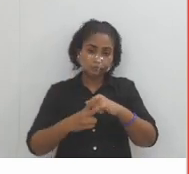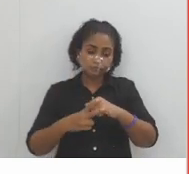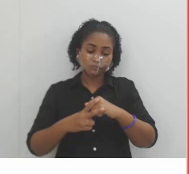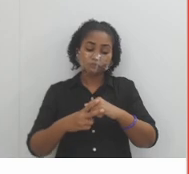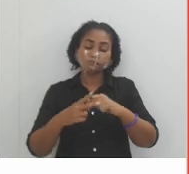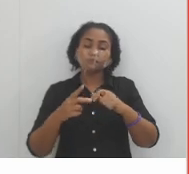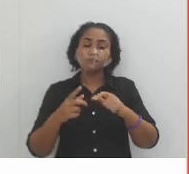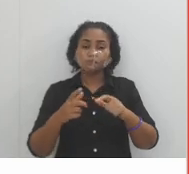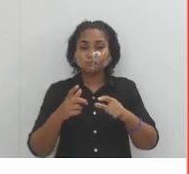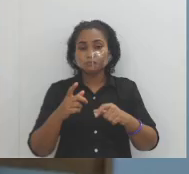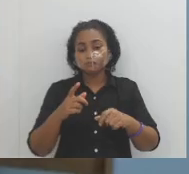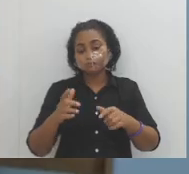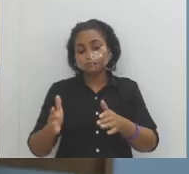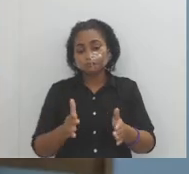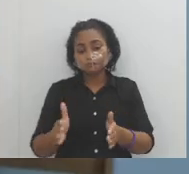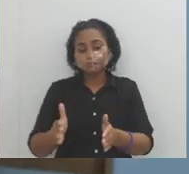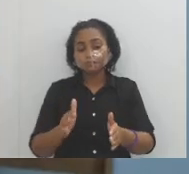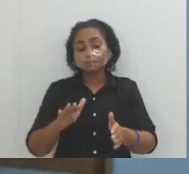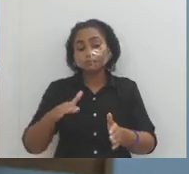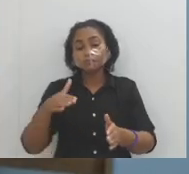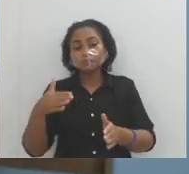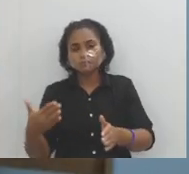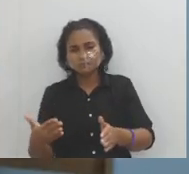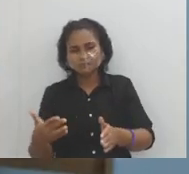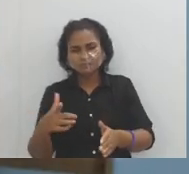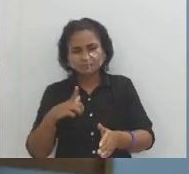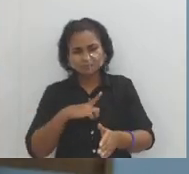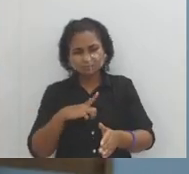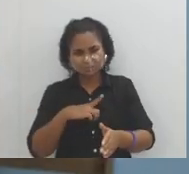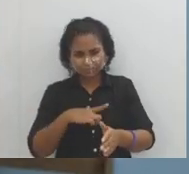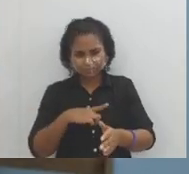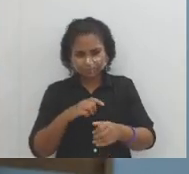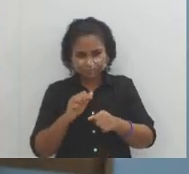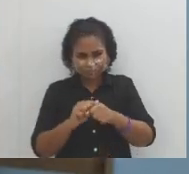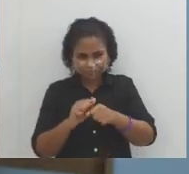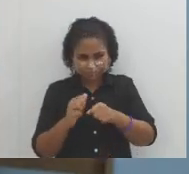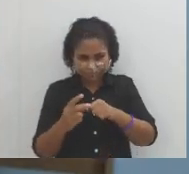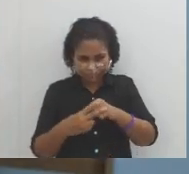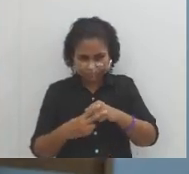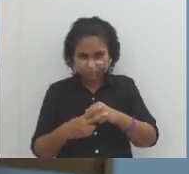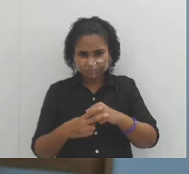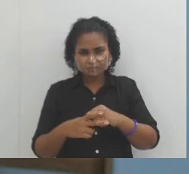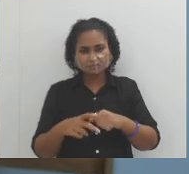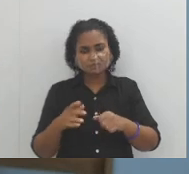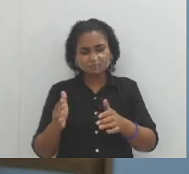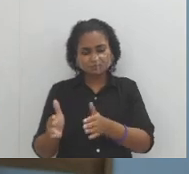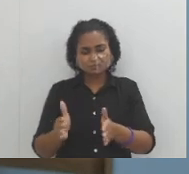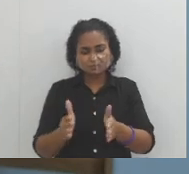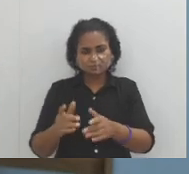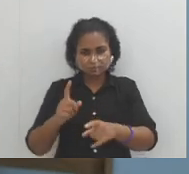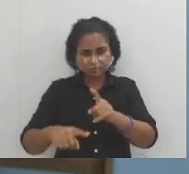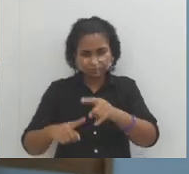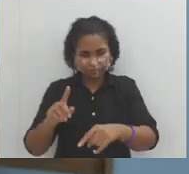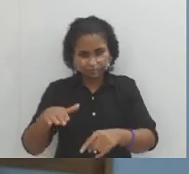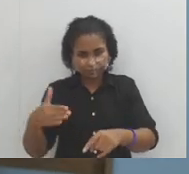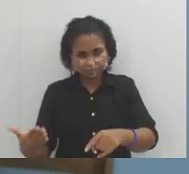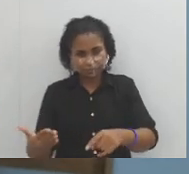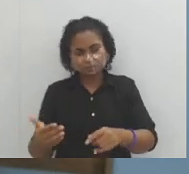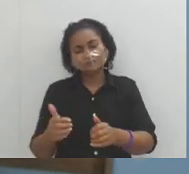no trem das 10. E tem isso, adjunto adverbial de meio? Tem adjunto adverbial